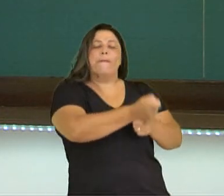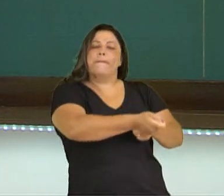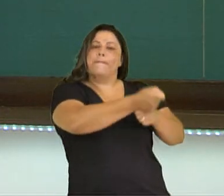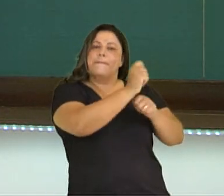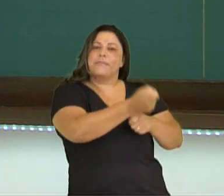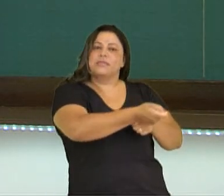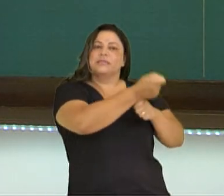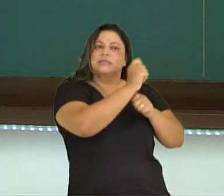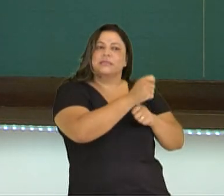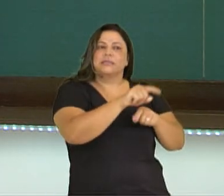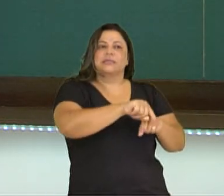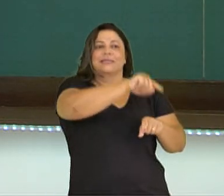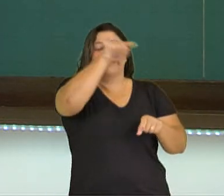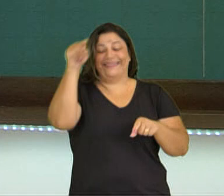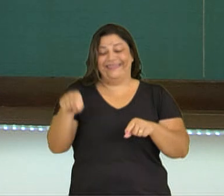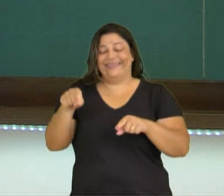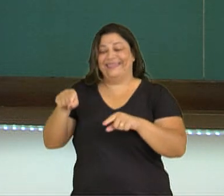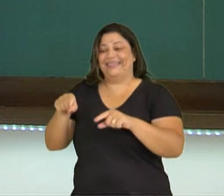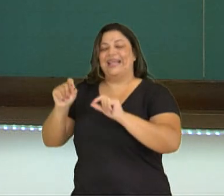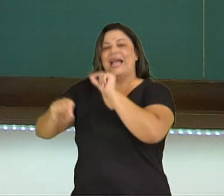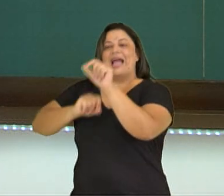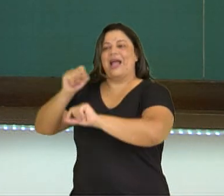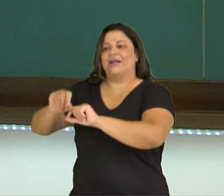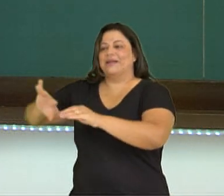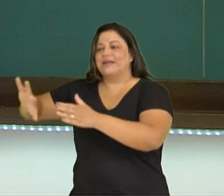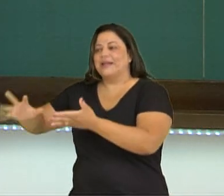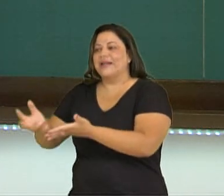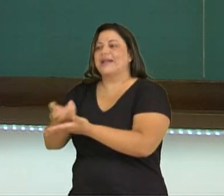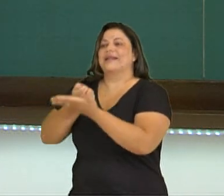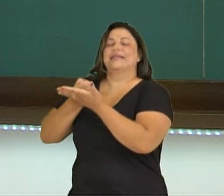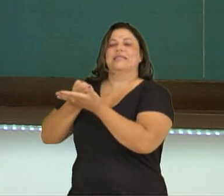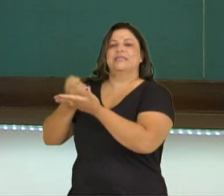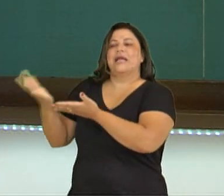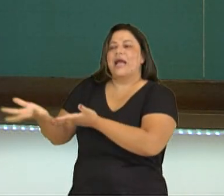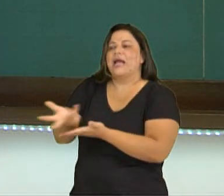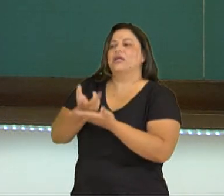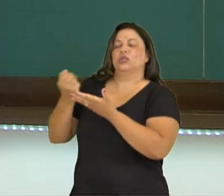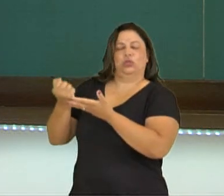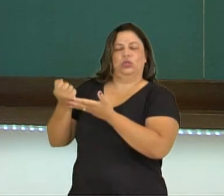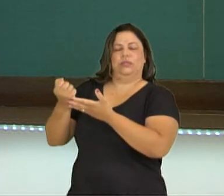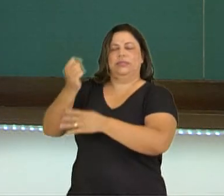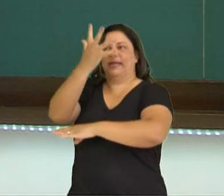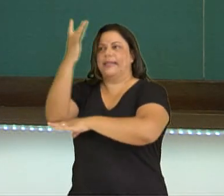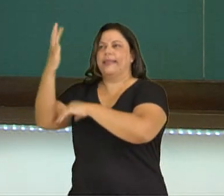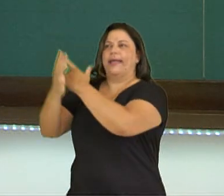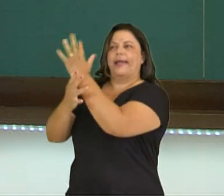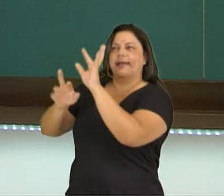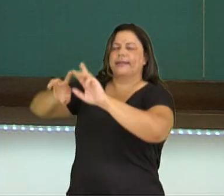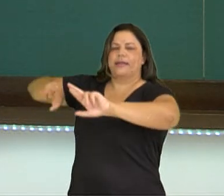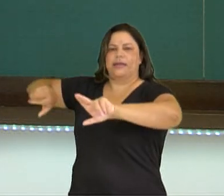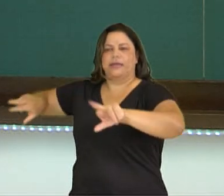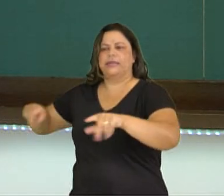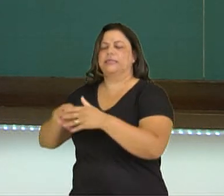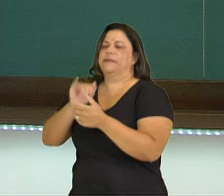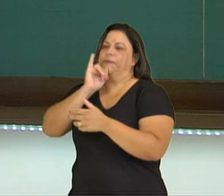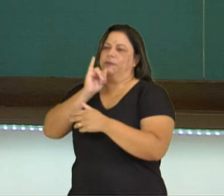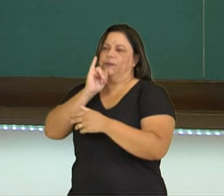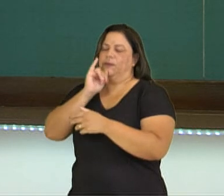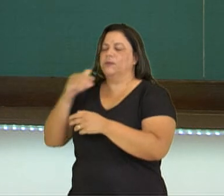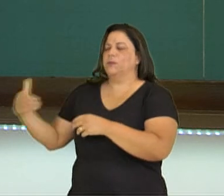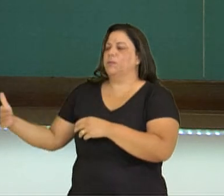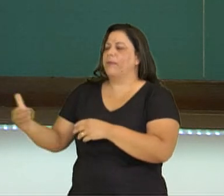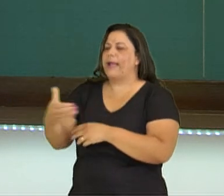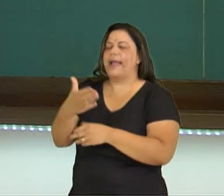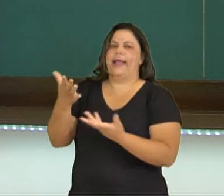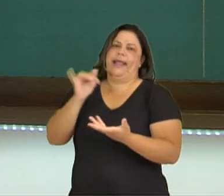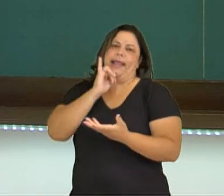de extrativismo, que é retirar da natureza. Então, quando se retira algo da natureza,